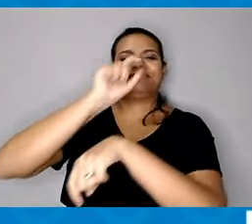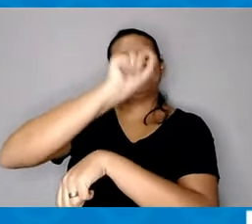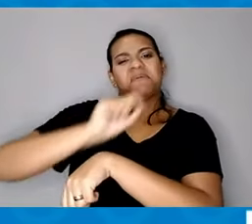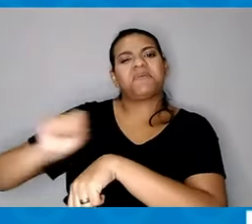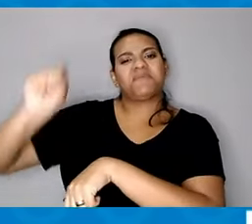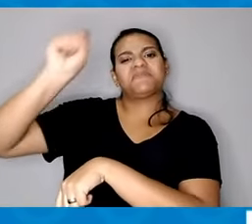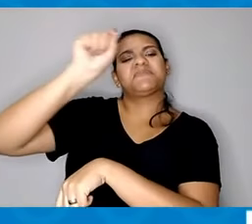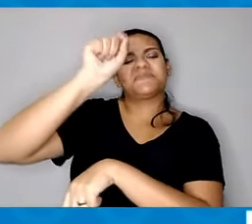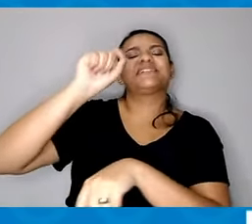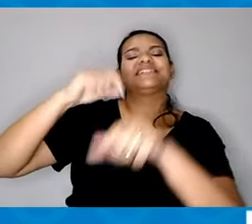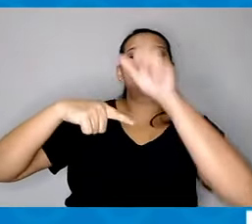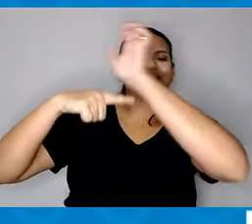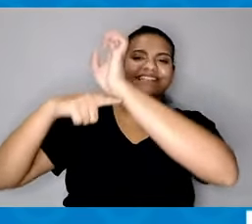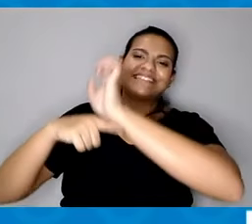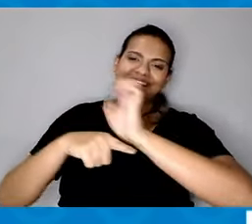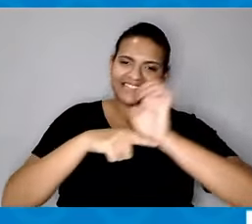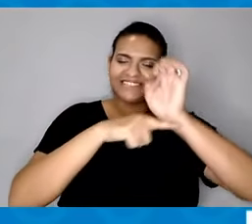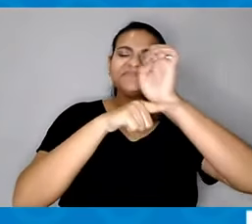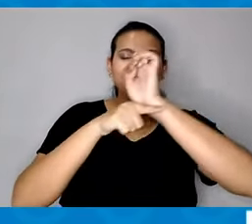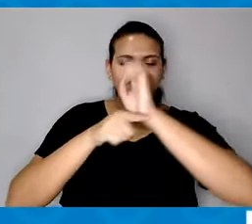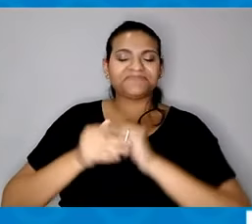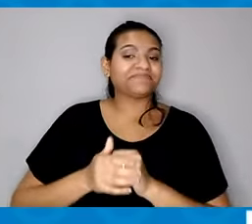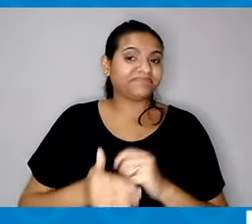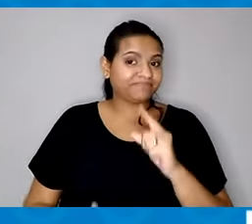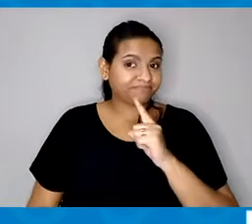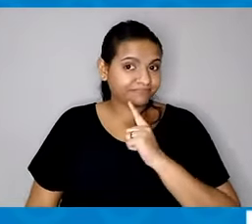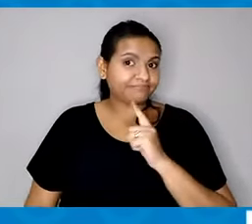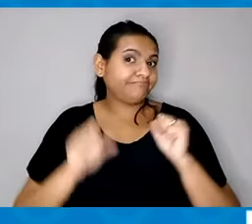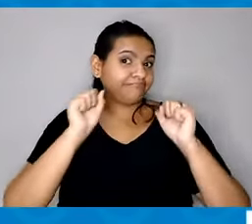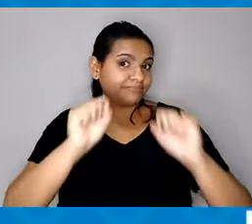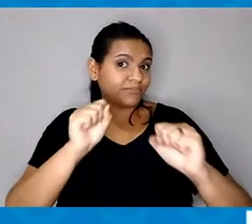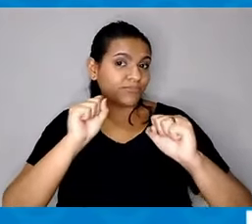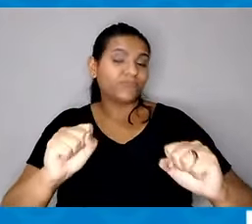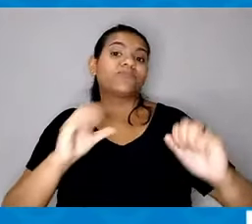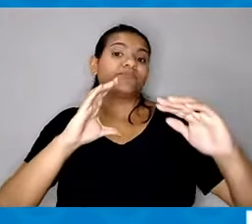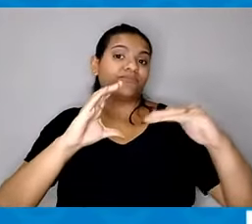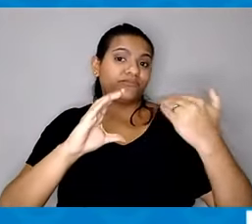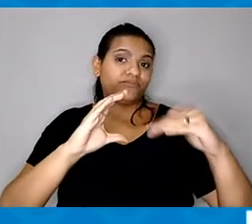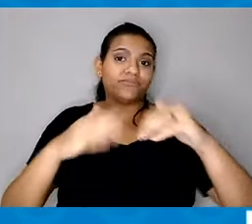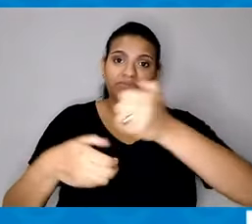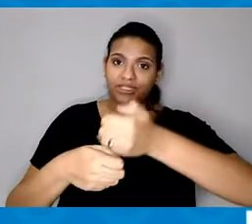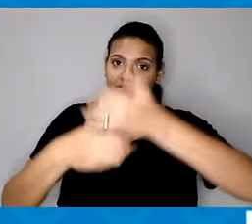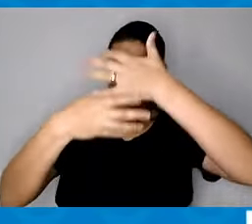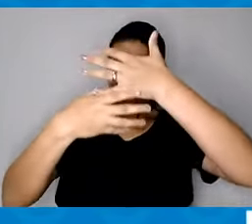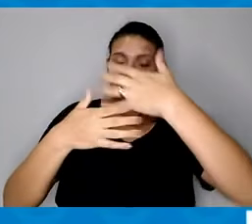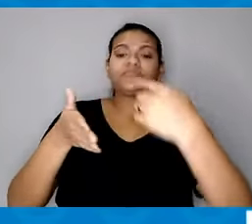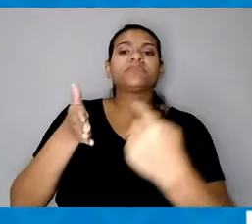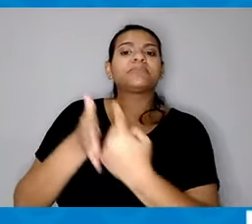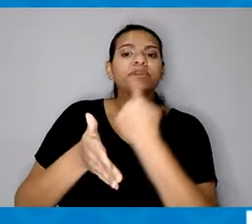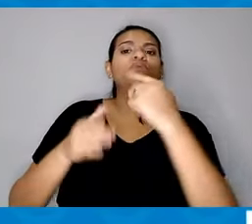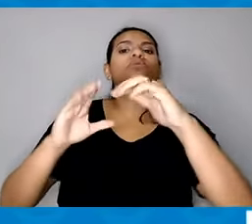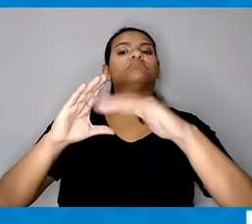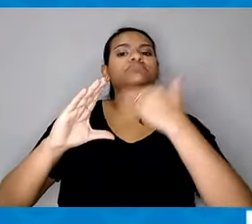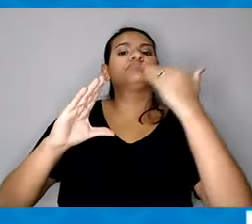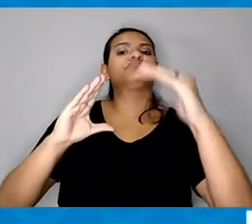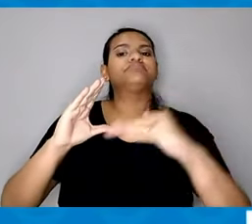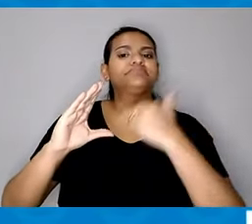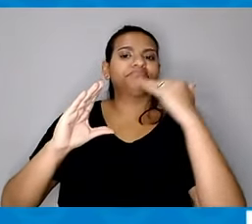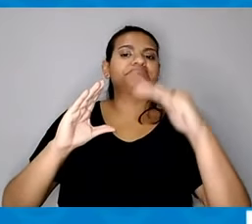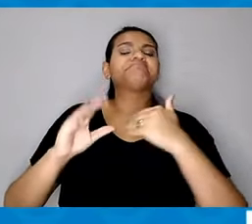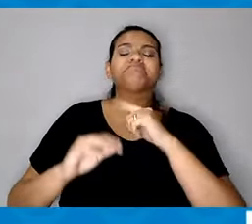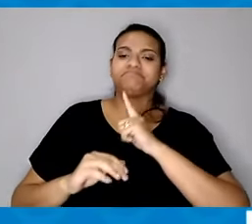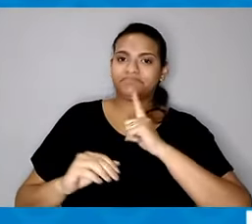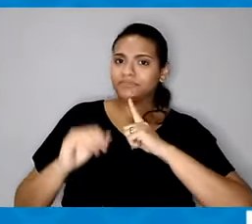suas perguntas, podem responder, colocando no chat, a gente vai trazendo aqui para o professor ir comentando